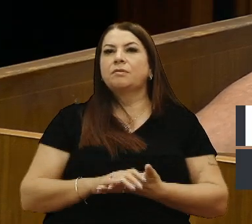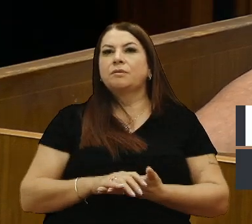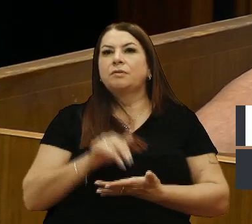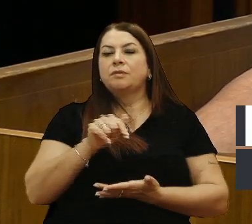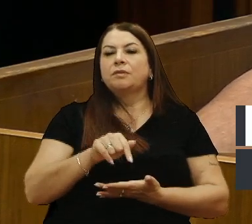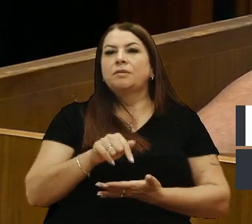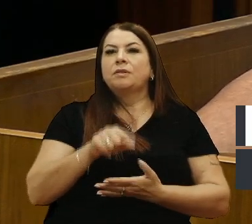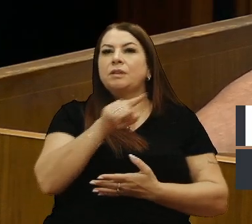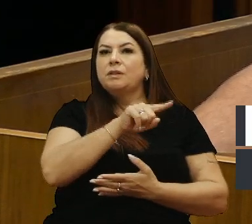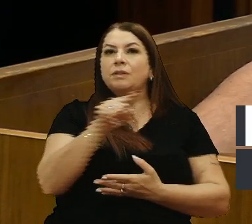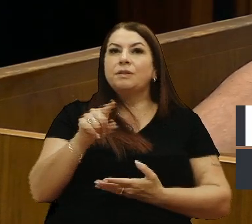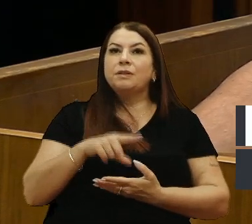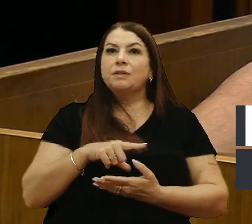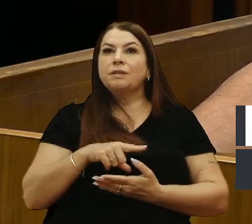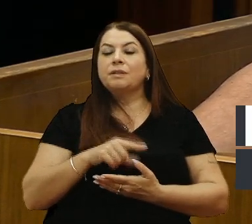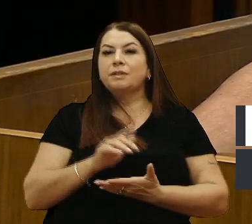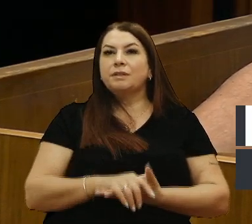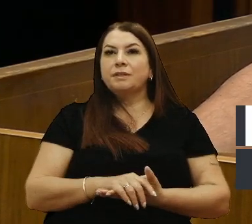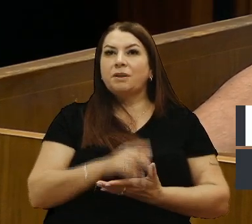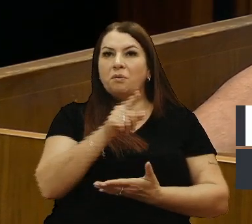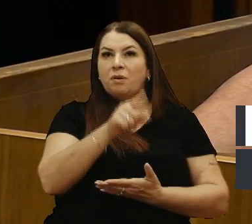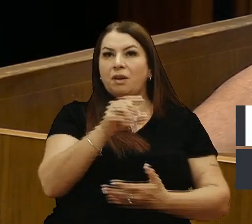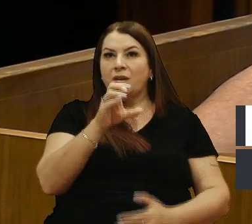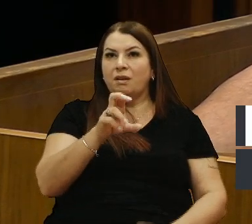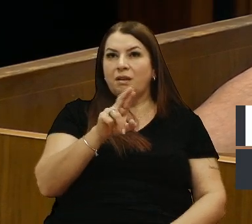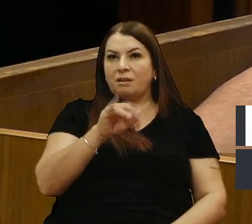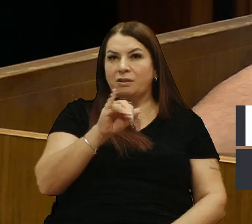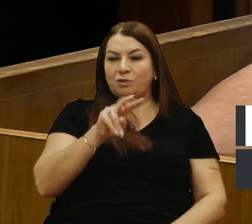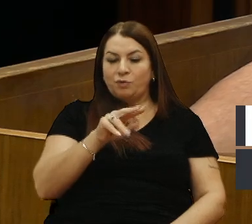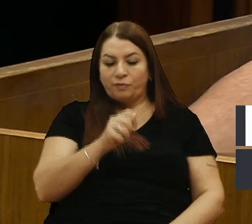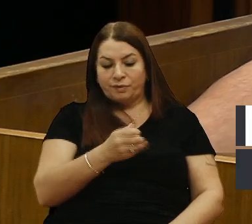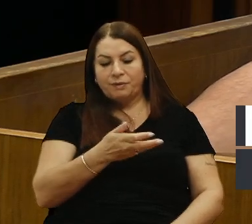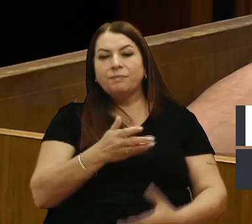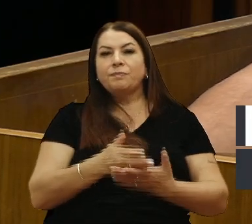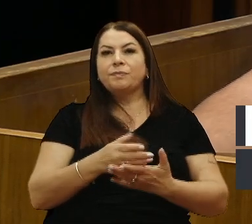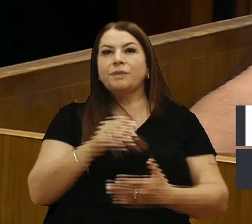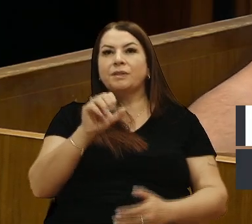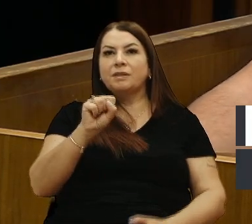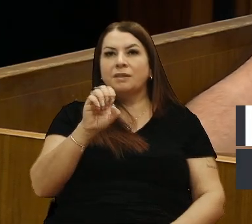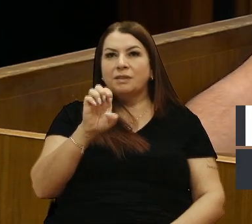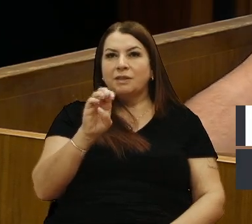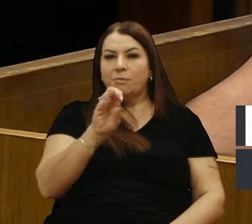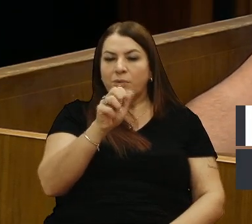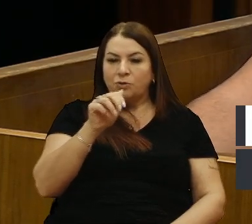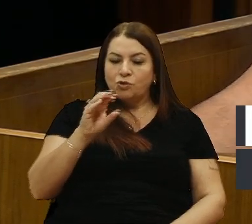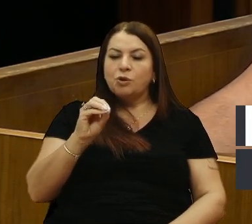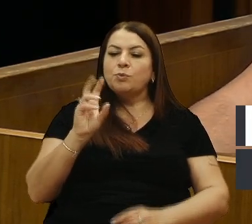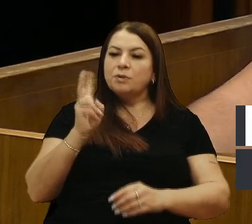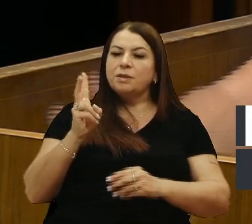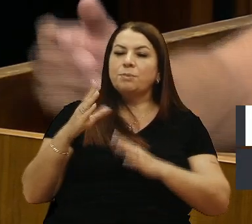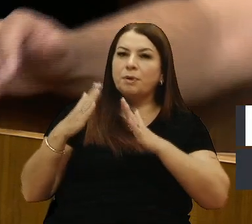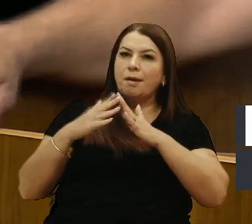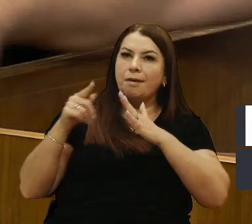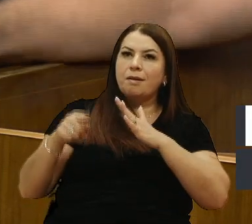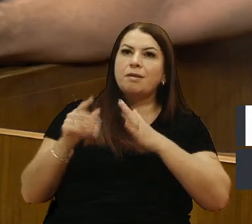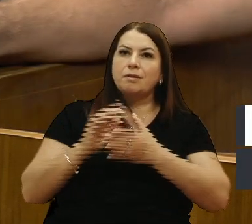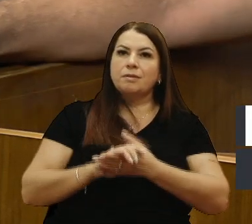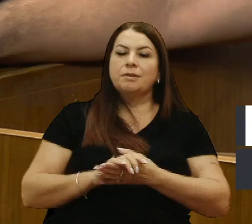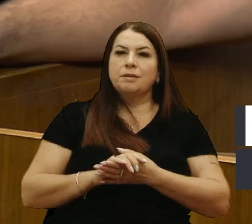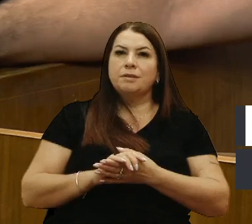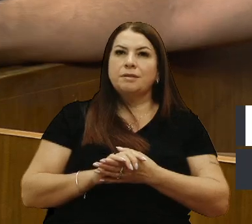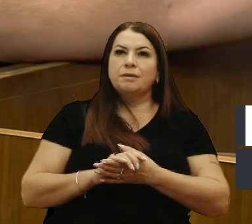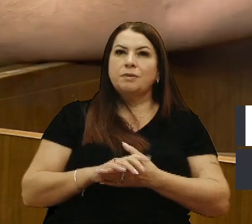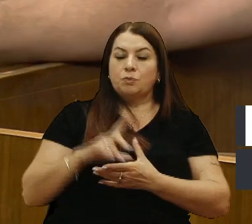E eles que são cria lá da Criúva, né? O Sebastião sempre morou, quando